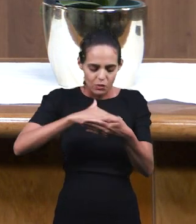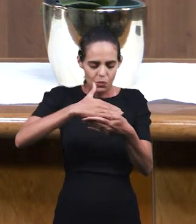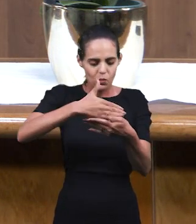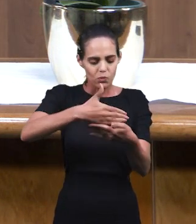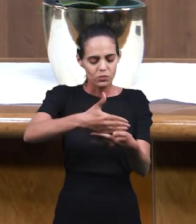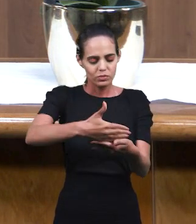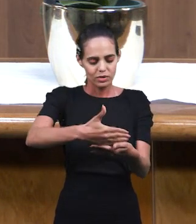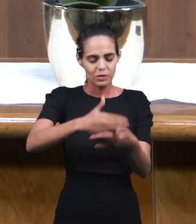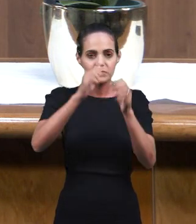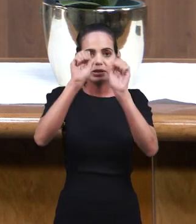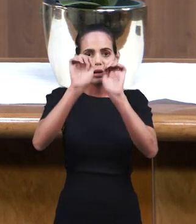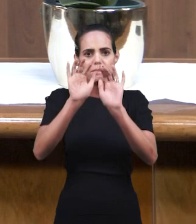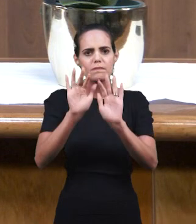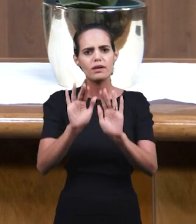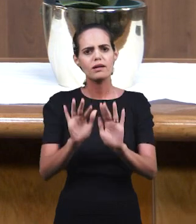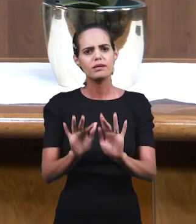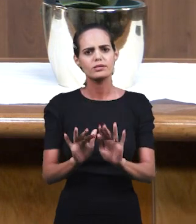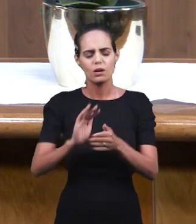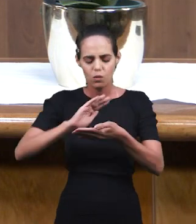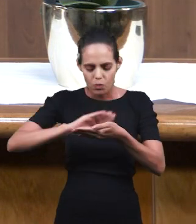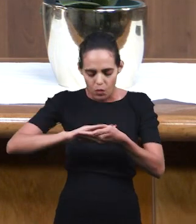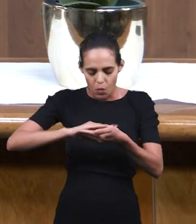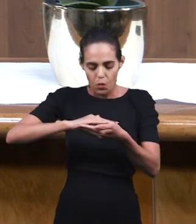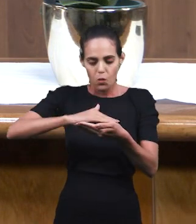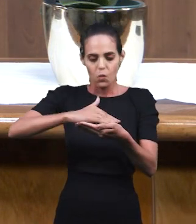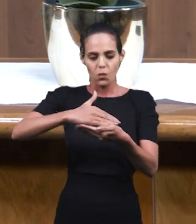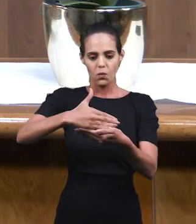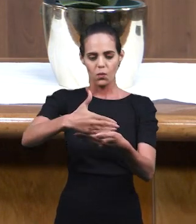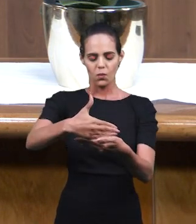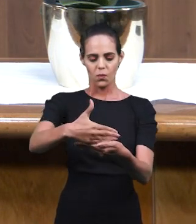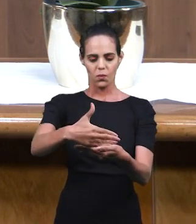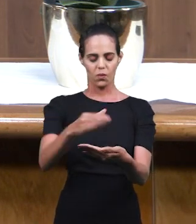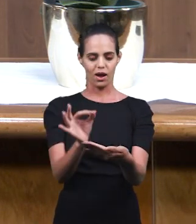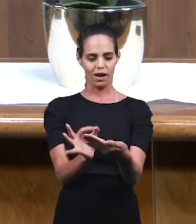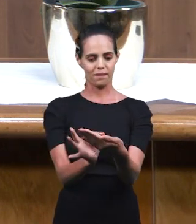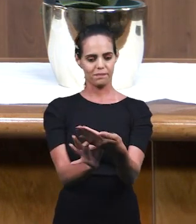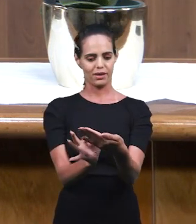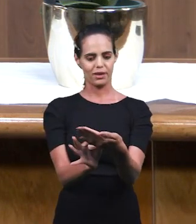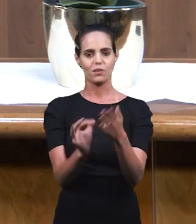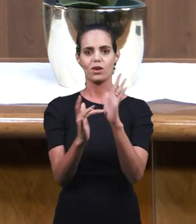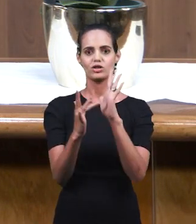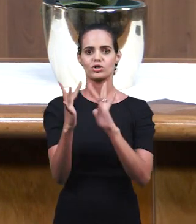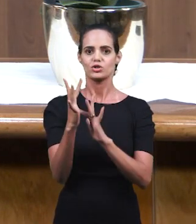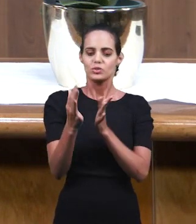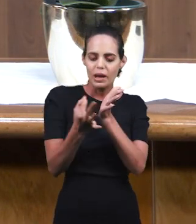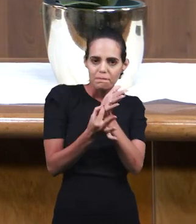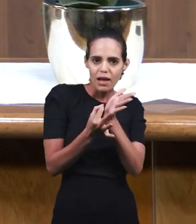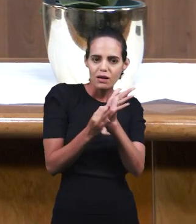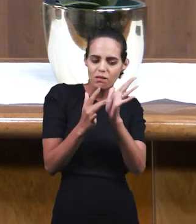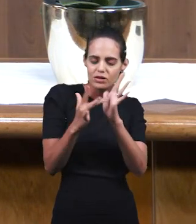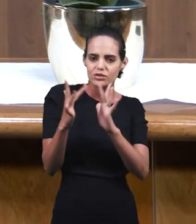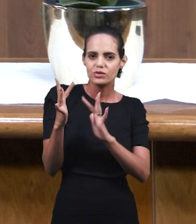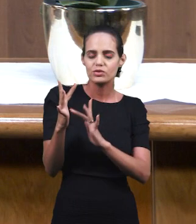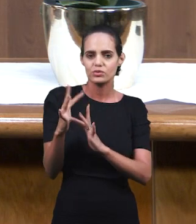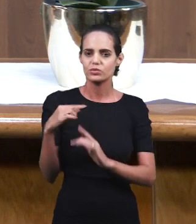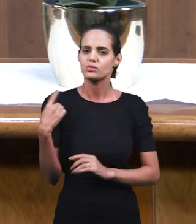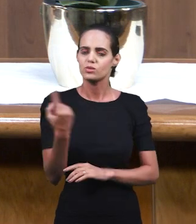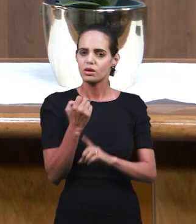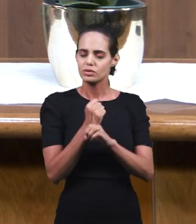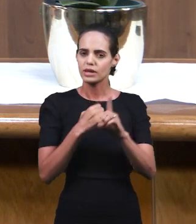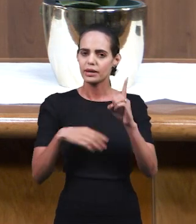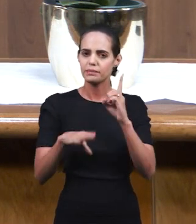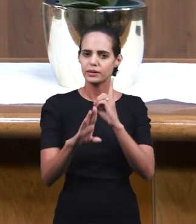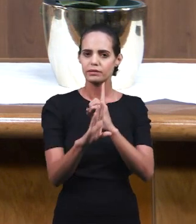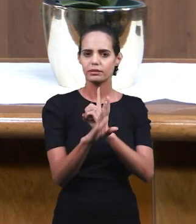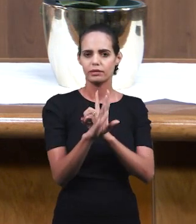tesouro que tem sido aberto para nós na Escola Bíblica Dominical, nesse momento, nessa reunião, aos domingos à